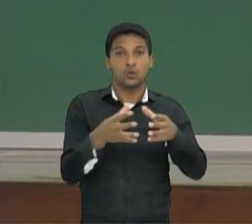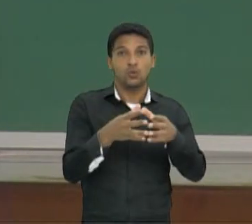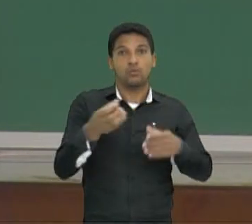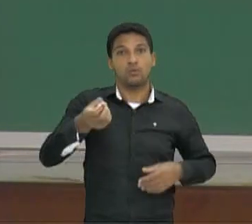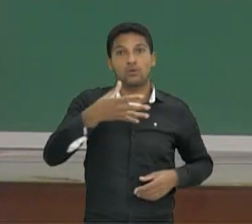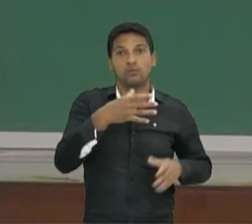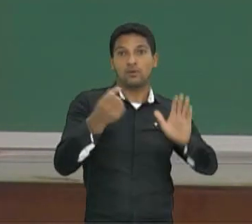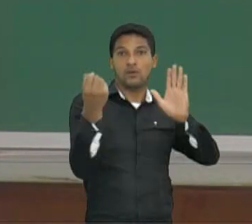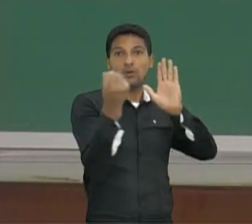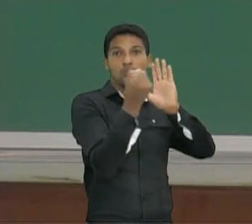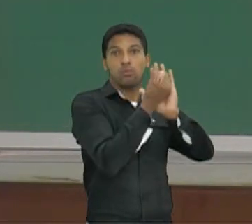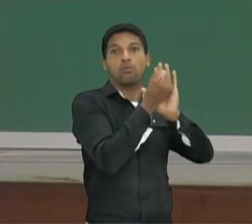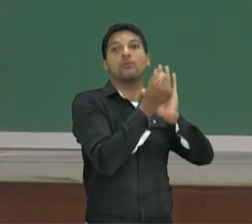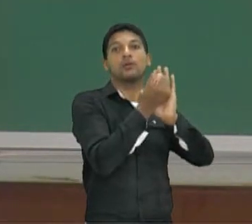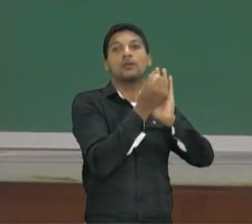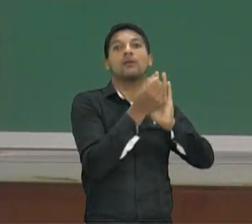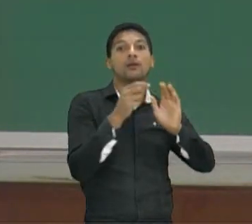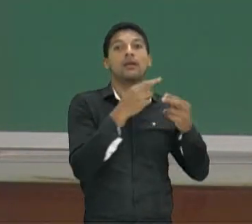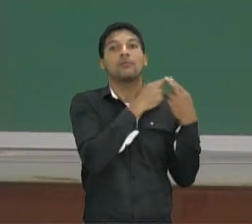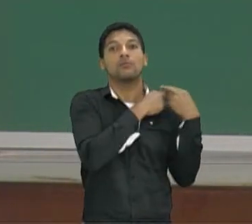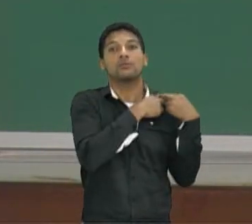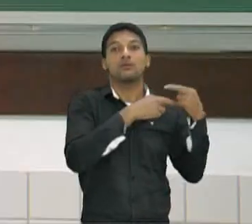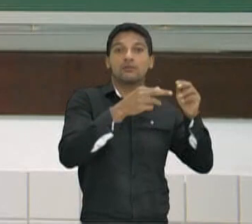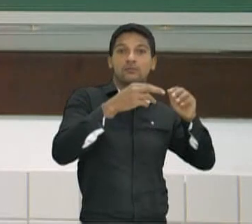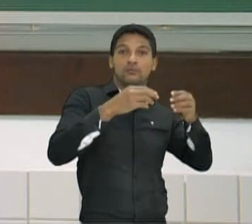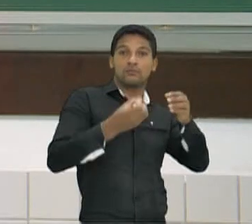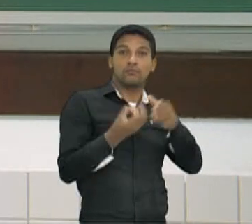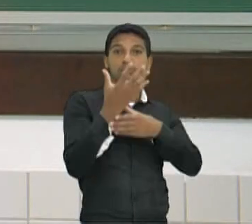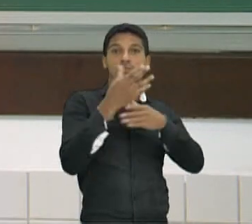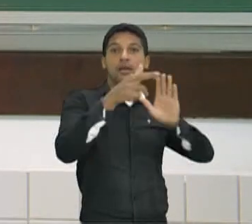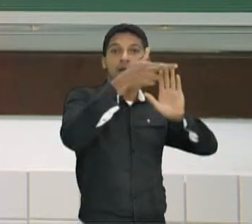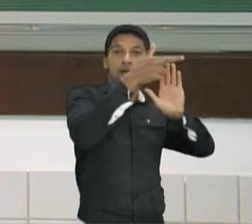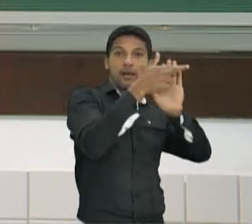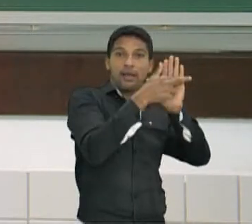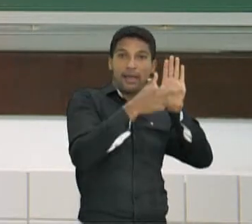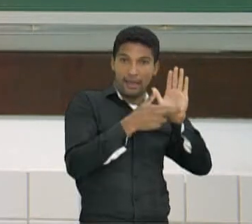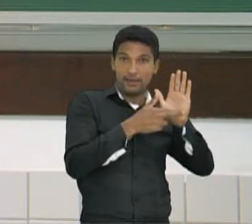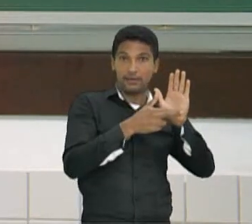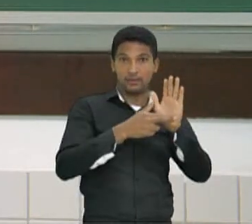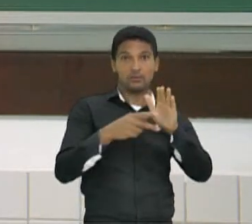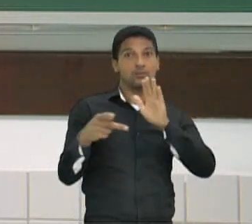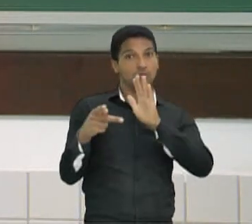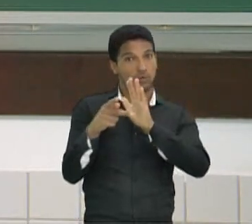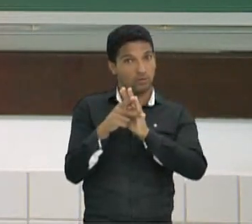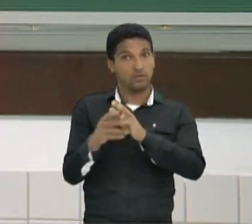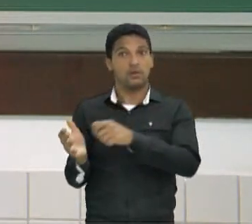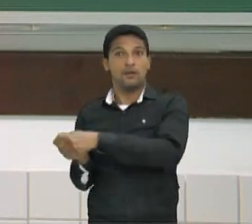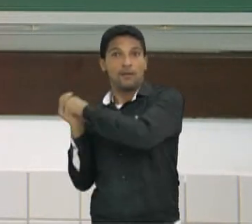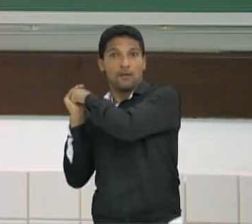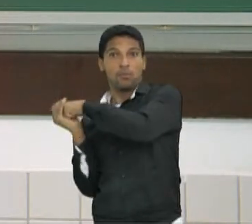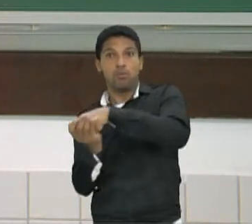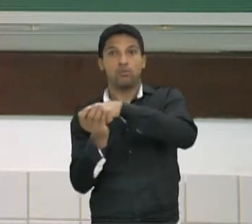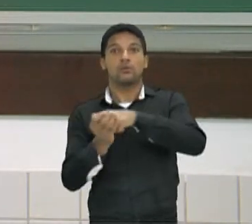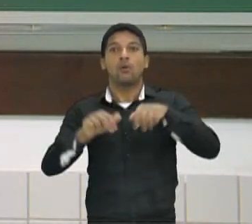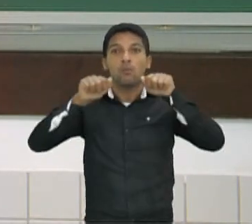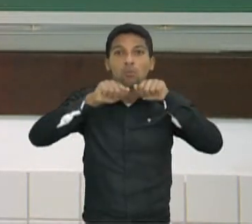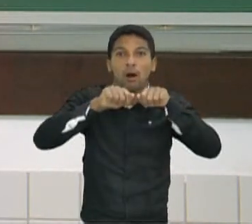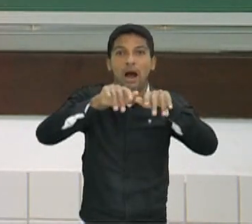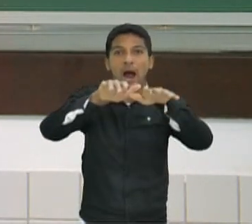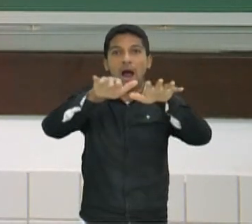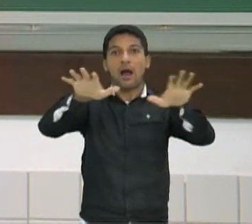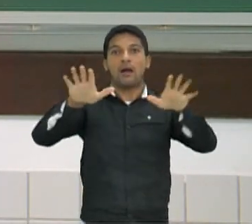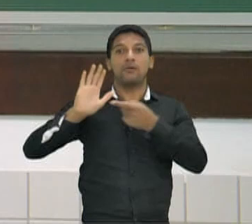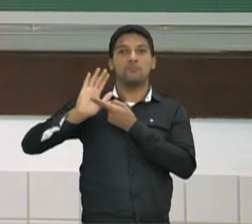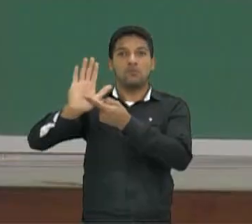e o softball, tentando o quê? Dar mais notoriedade à modalidade, né? Levar a modalidade, divulgar mais a modalidade, que é